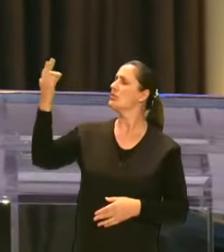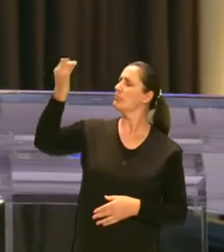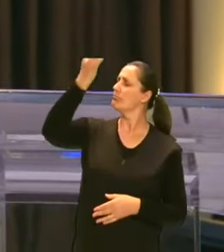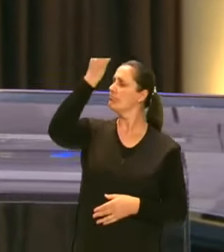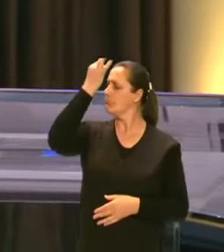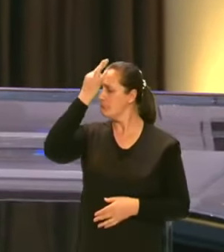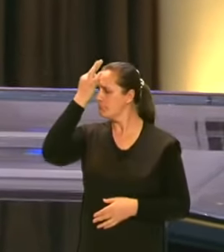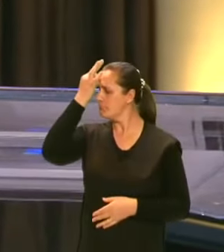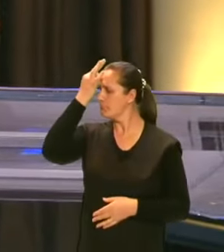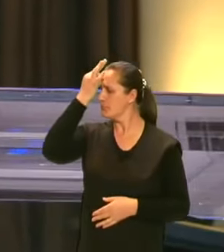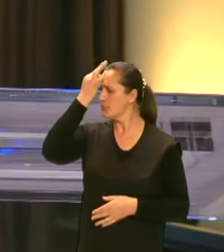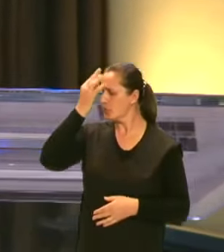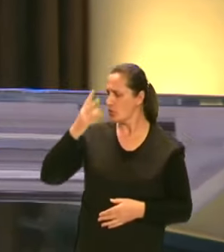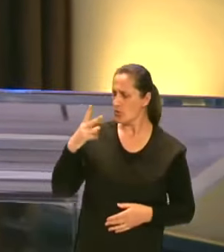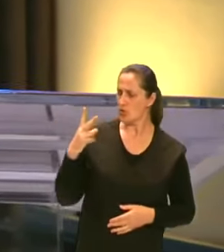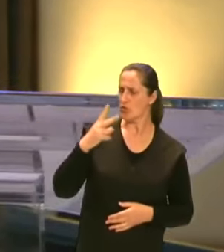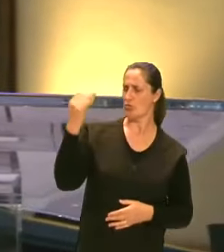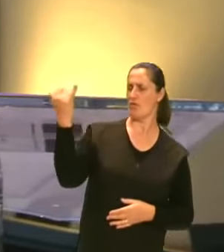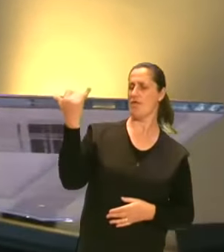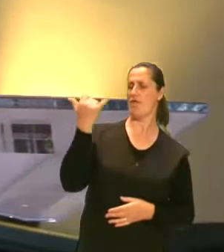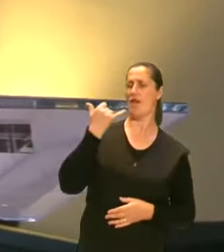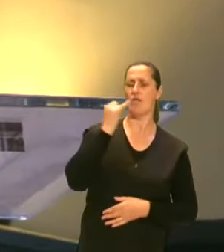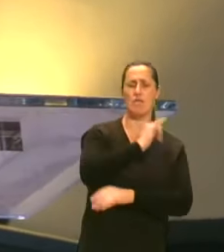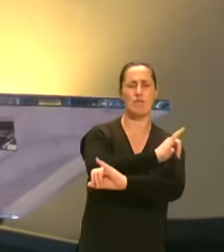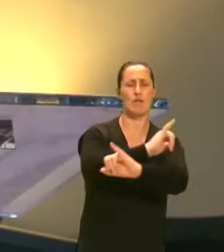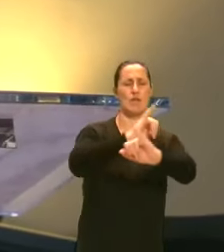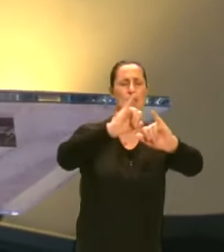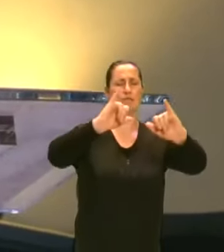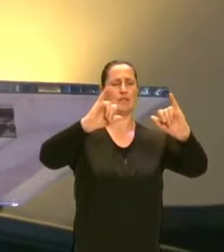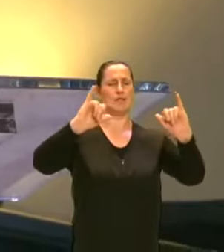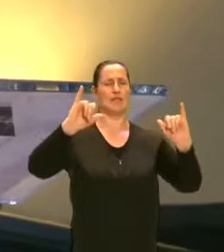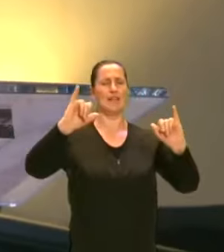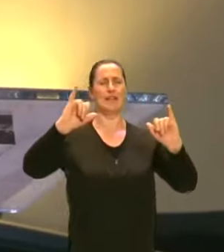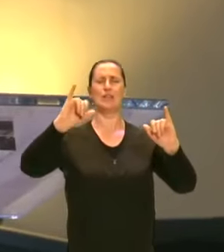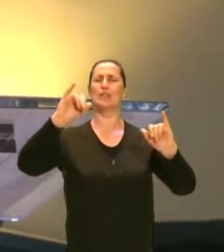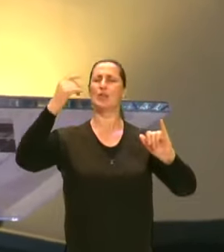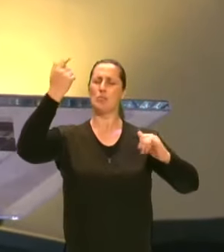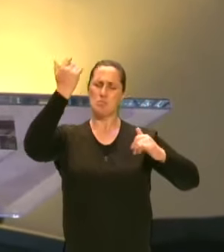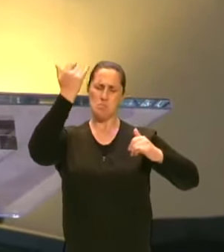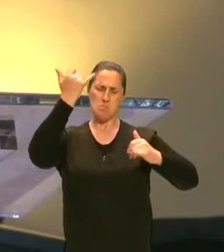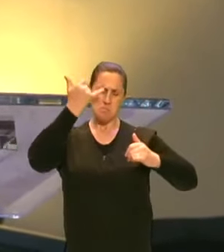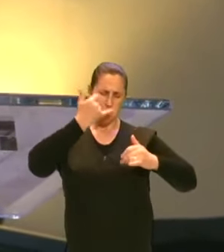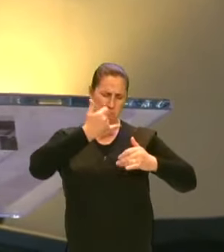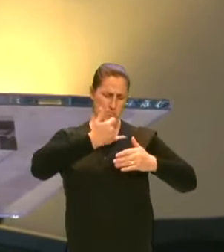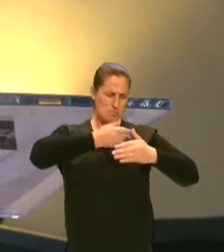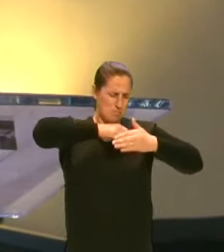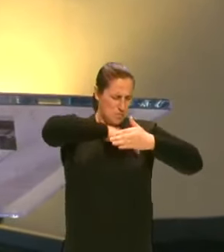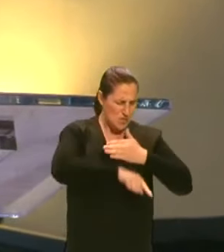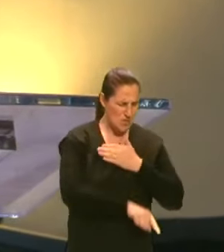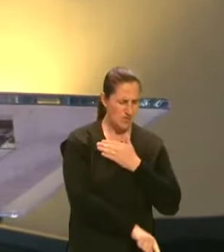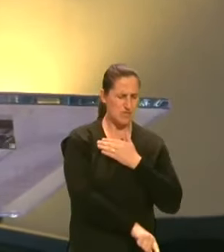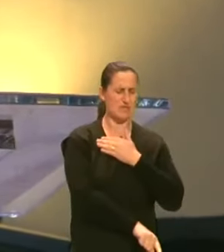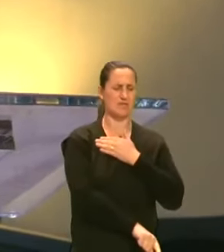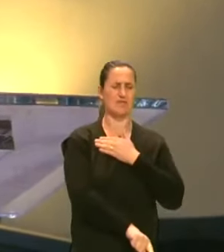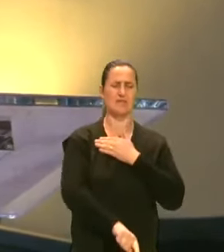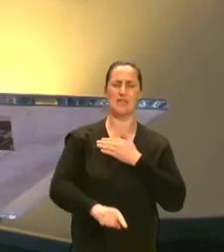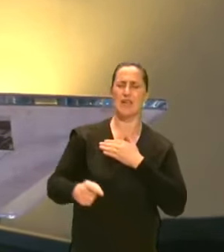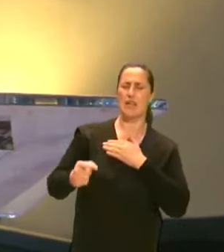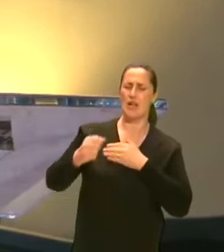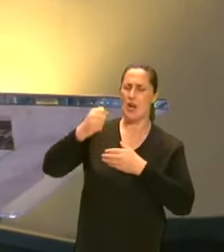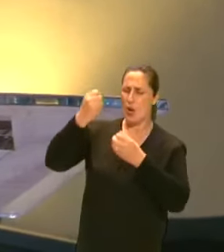início, continua através da Tua palavra. E que o Senhor, Deus, penetre no mais profundo do nosso coração. O Senhor traga